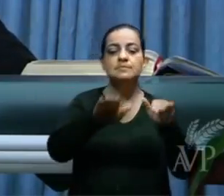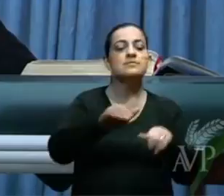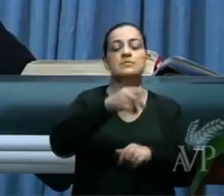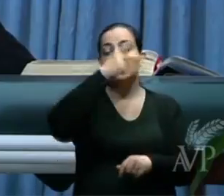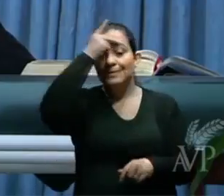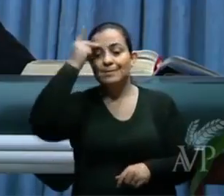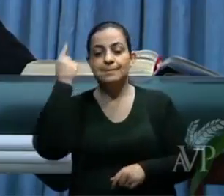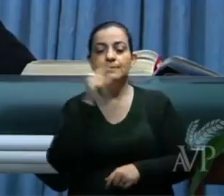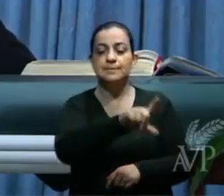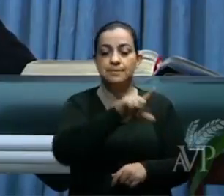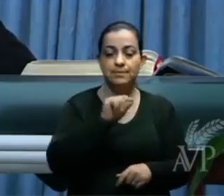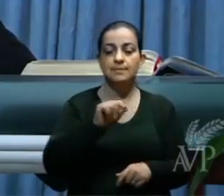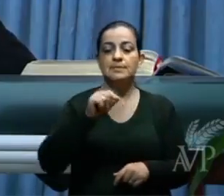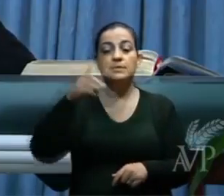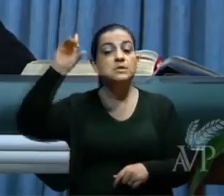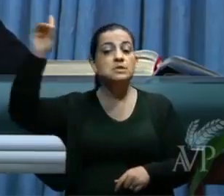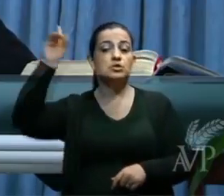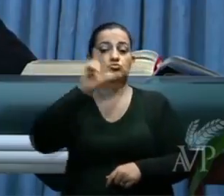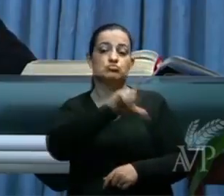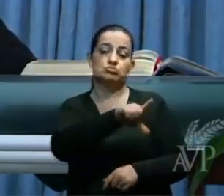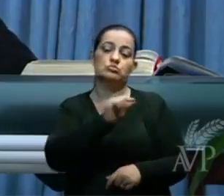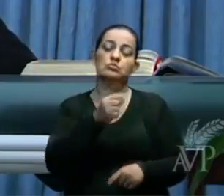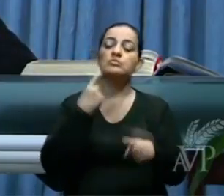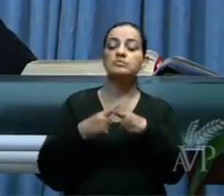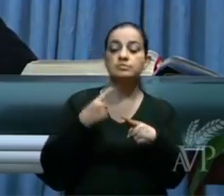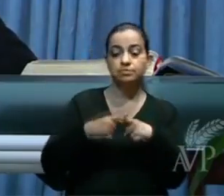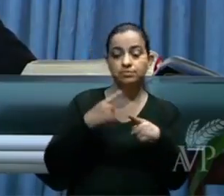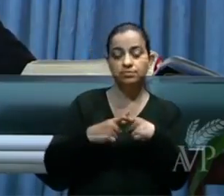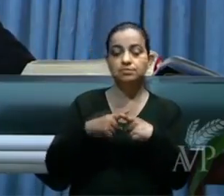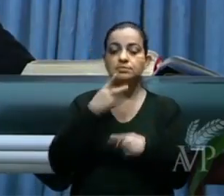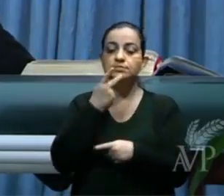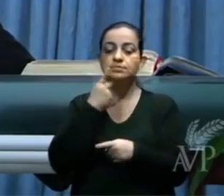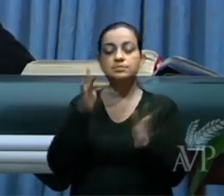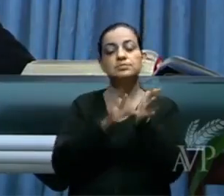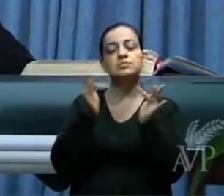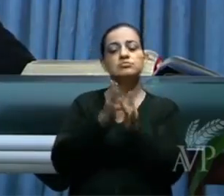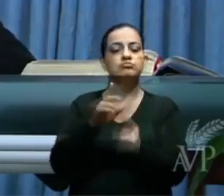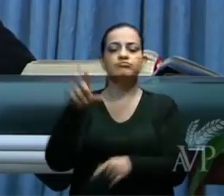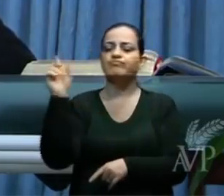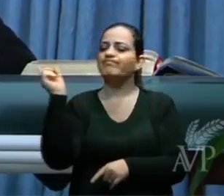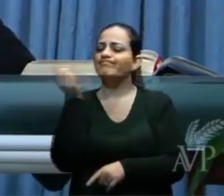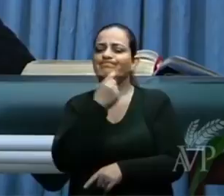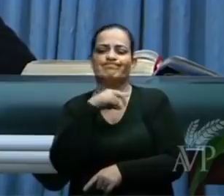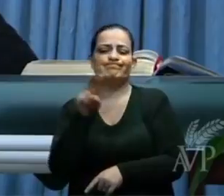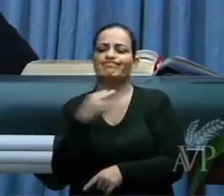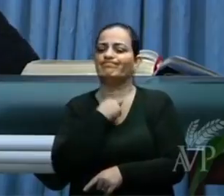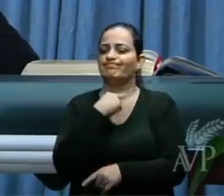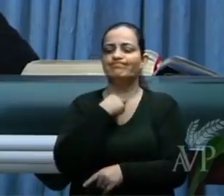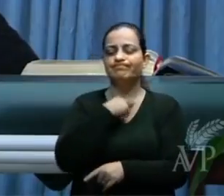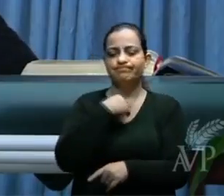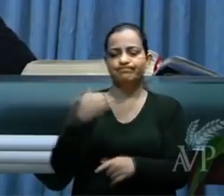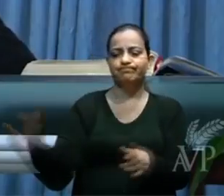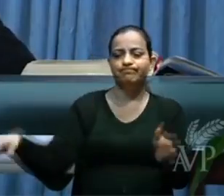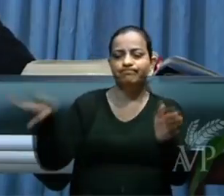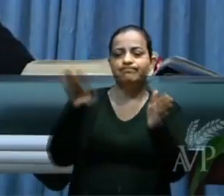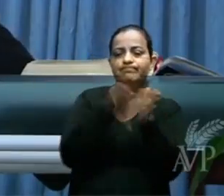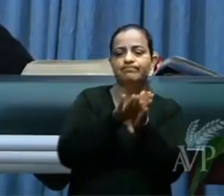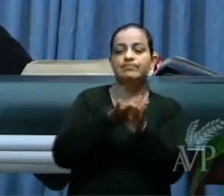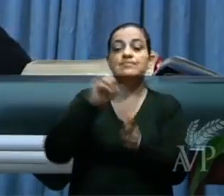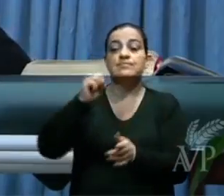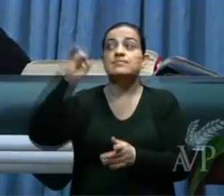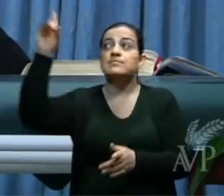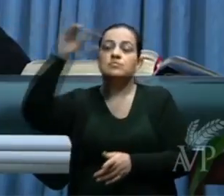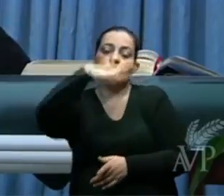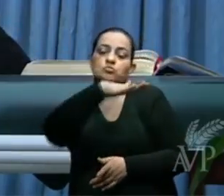só para os predestinados porque disse jesus ninguém pode vir se o pai não trouxer